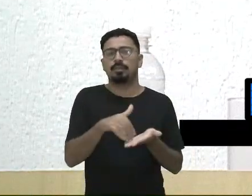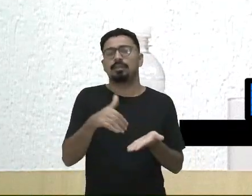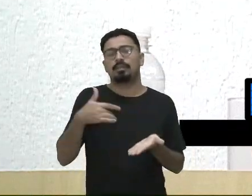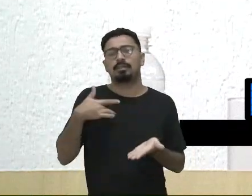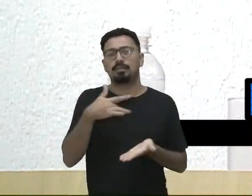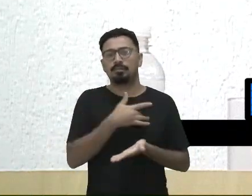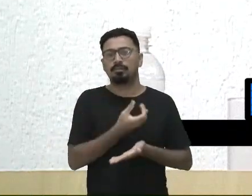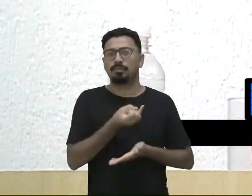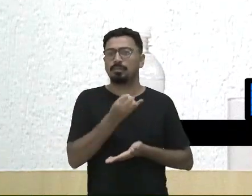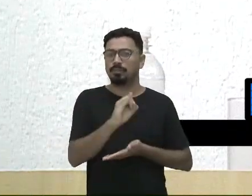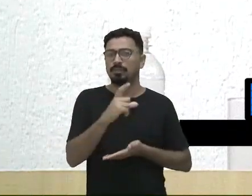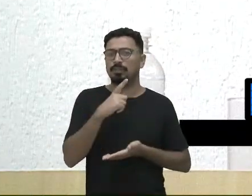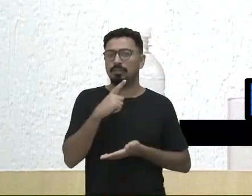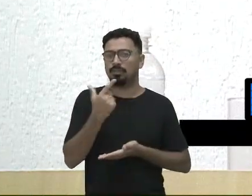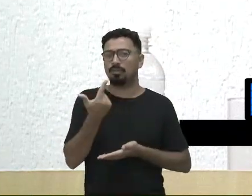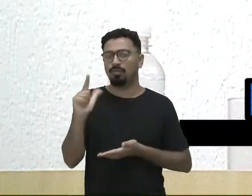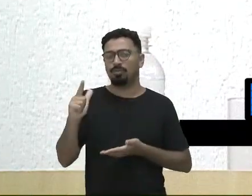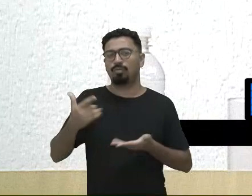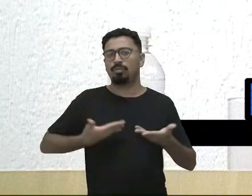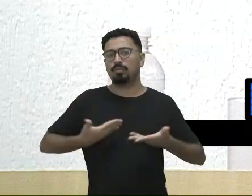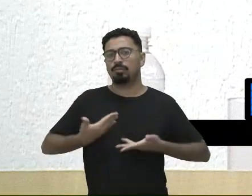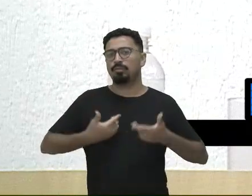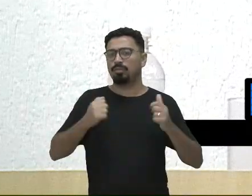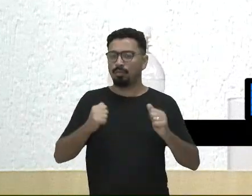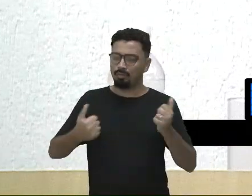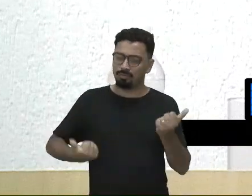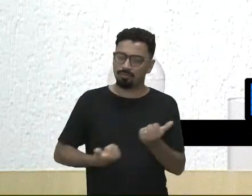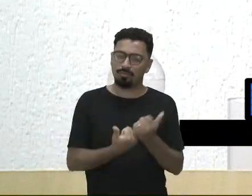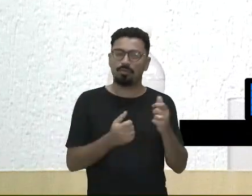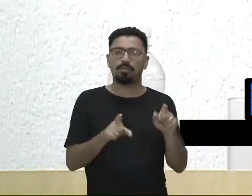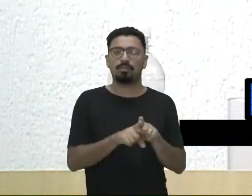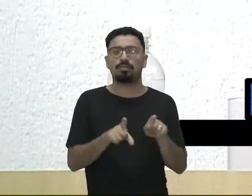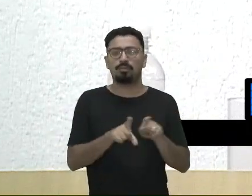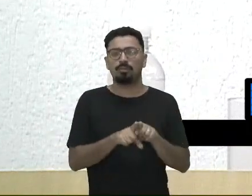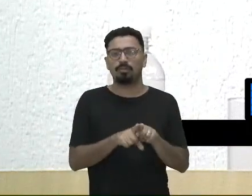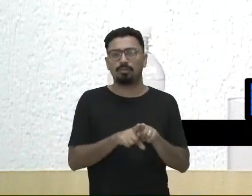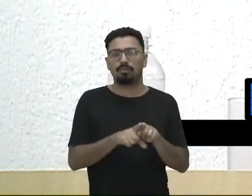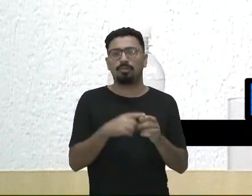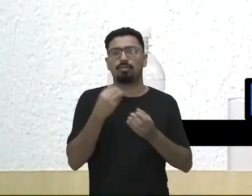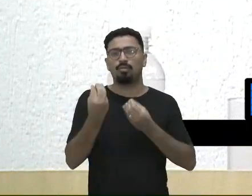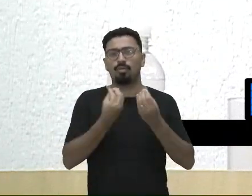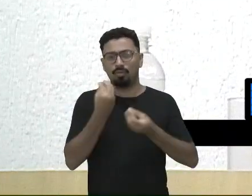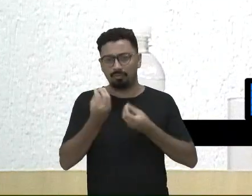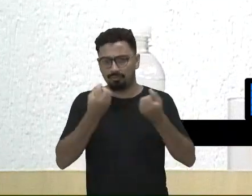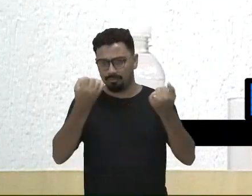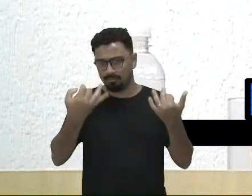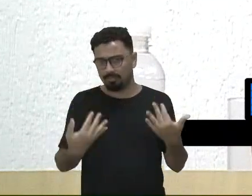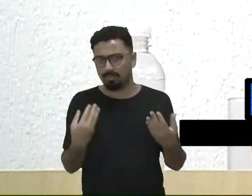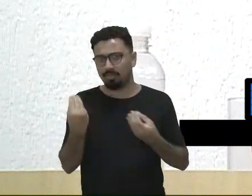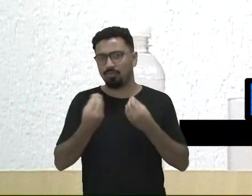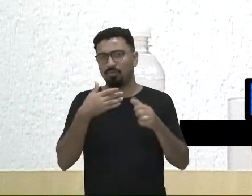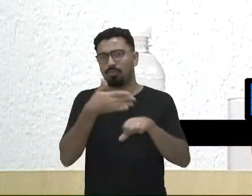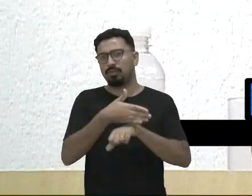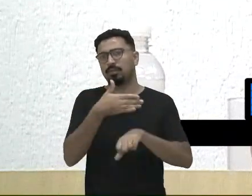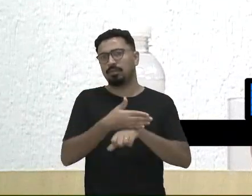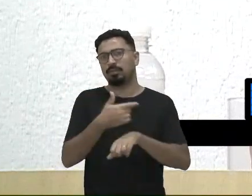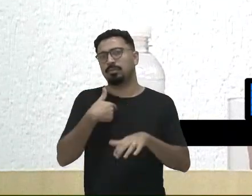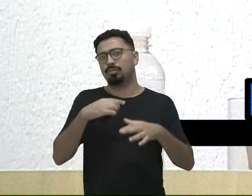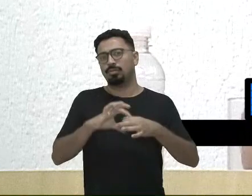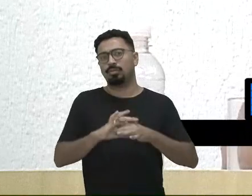algo de qualquer outro serviço que eu possa auxiliar, mesmo como funciona, mesmo acessar os meios, eu estou à